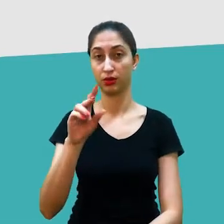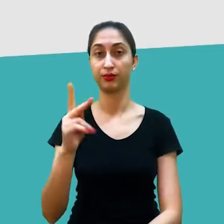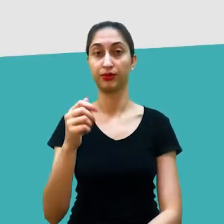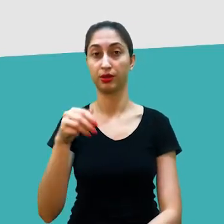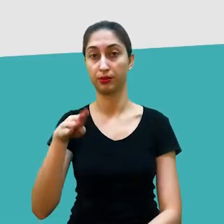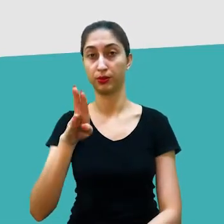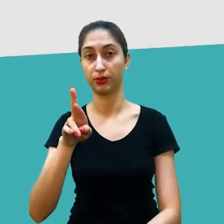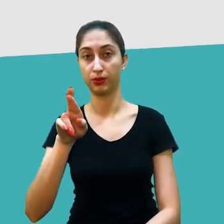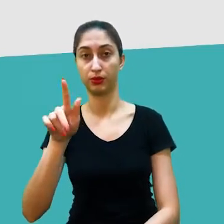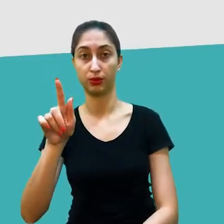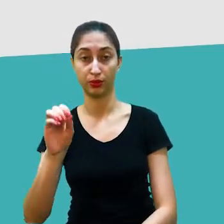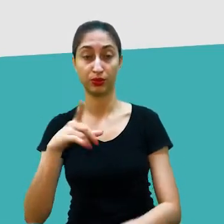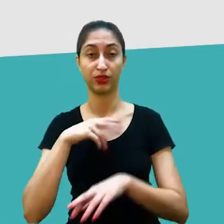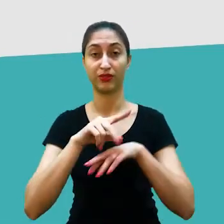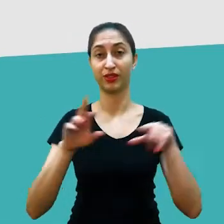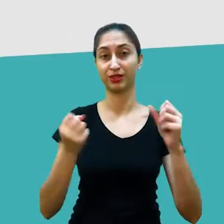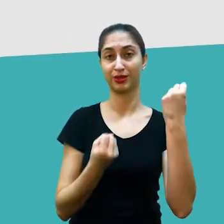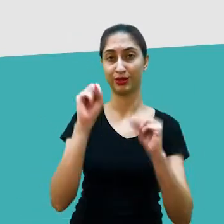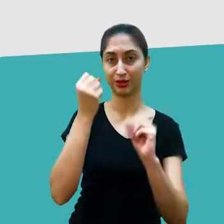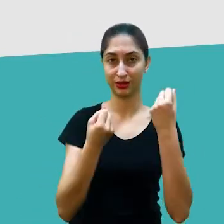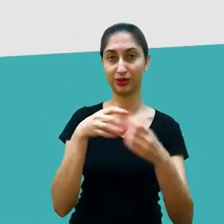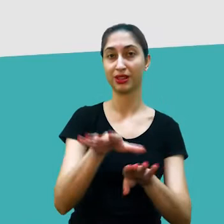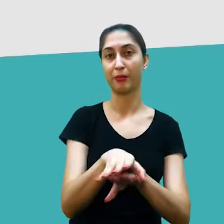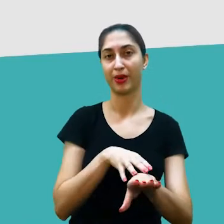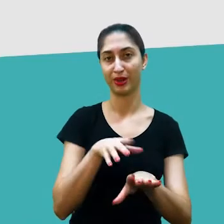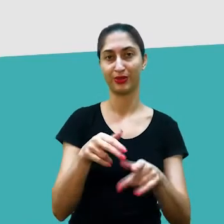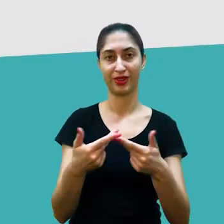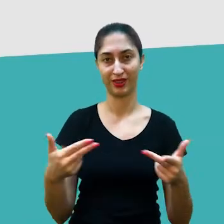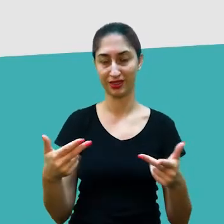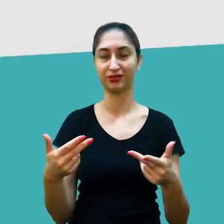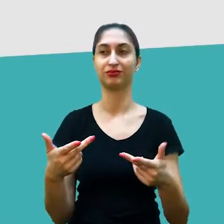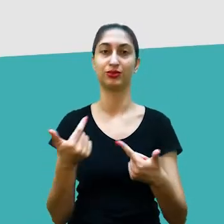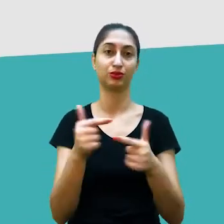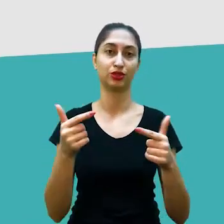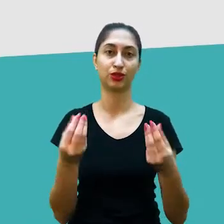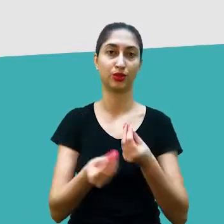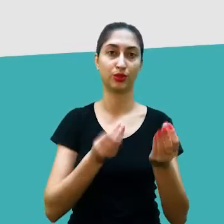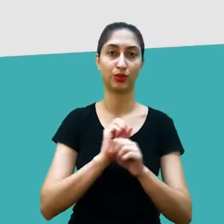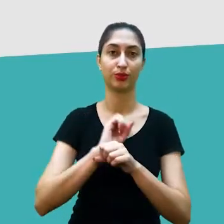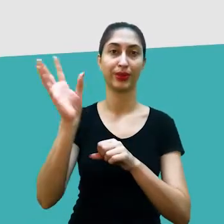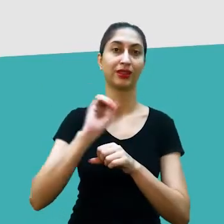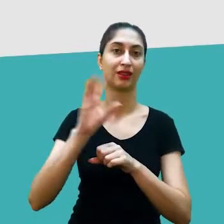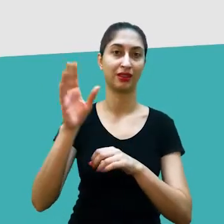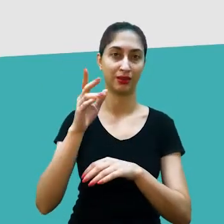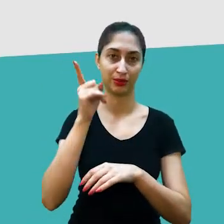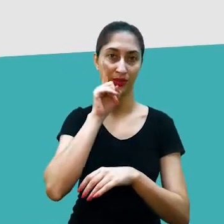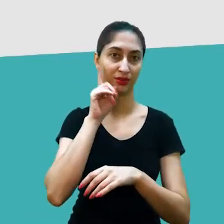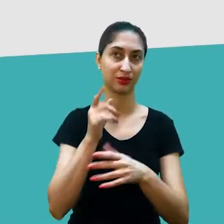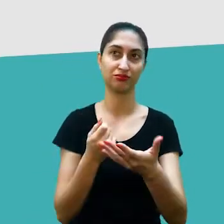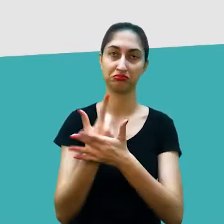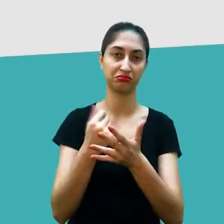dessas indústrias, consequentemente da indústria do sapato, que não tinha mais como exportar e naturalmente afetou também